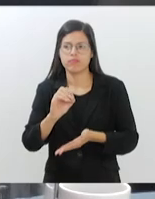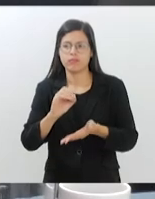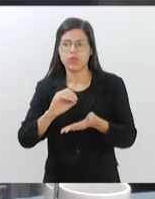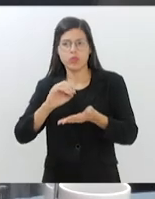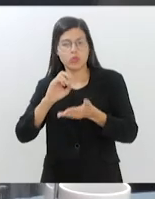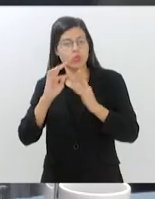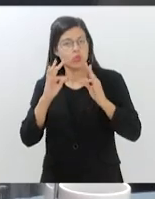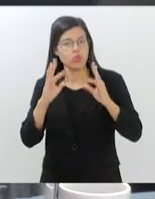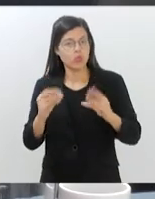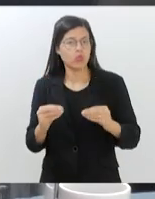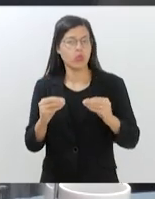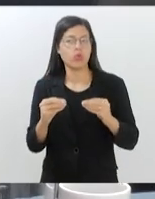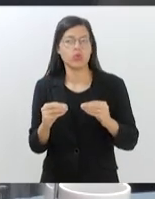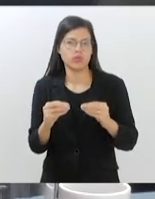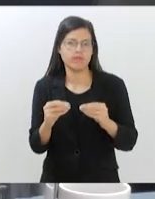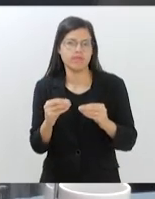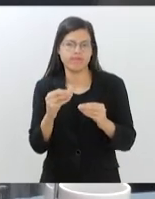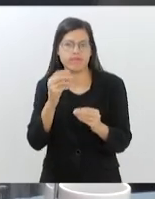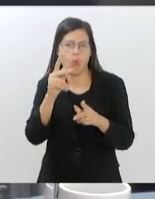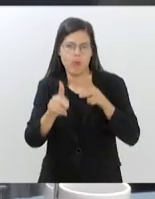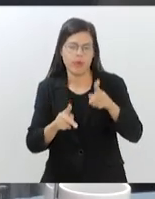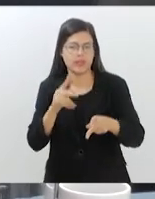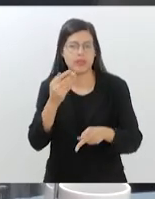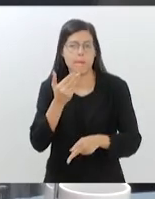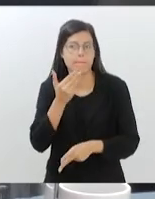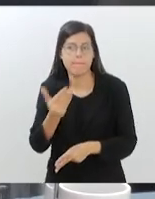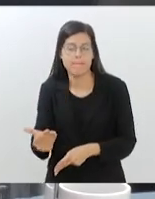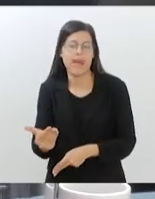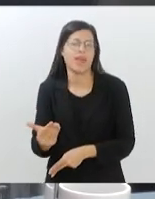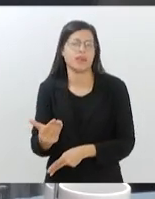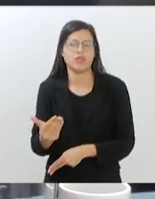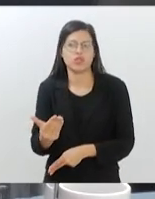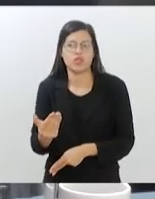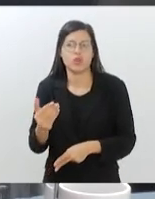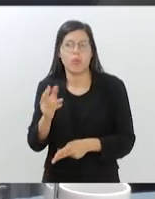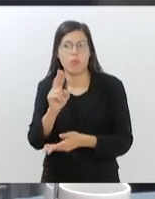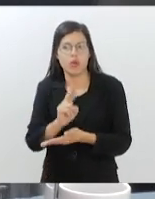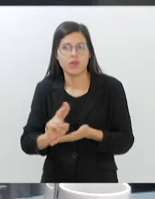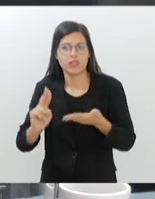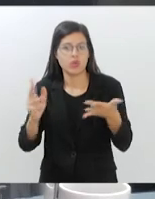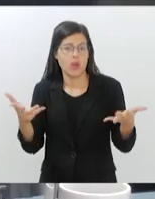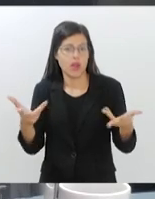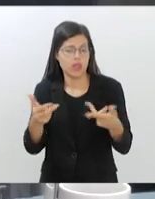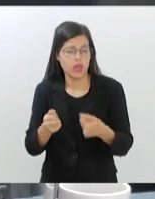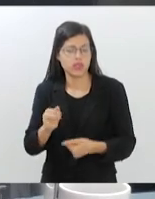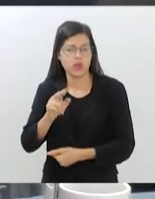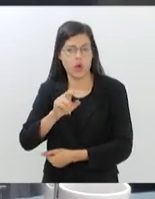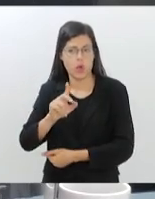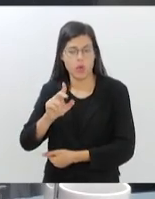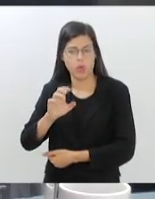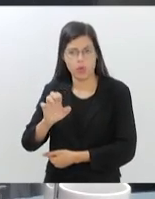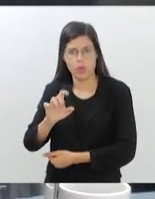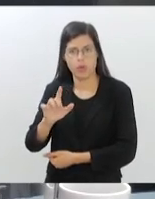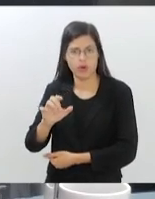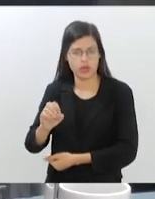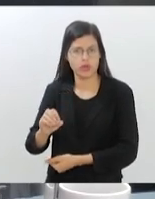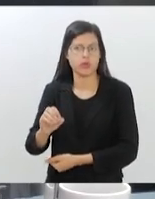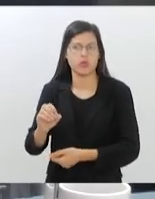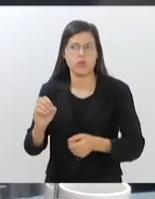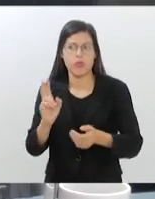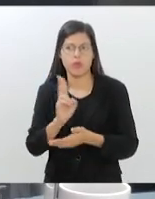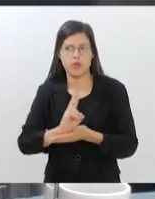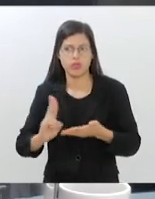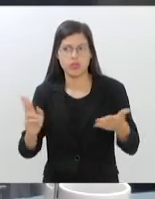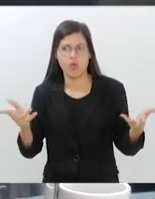implora para ter uma universidade e olha uma universidade de qualidade ao era uma universidade de qualidade com